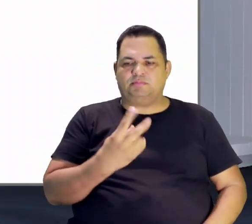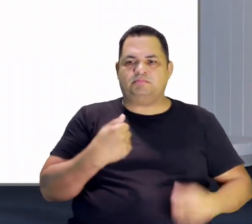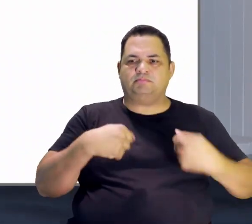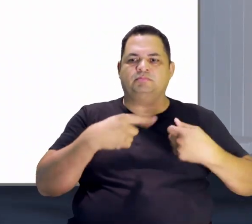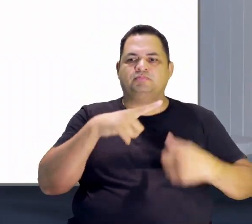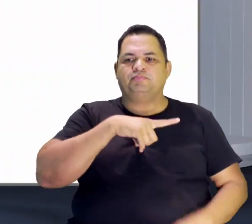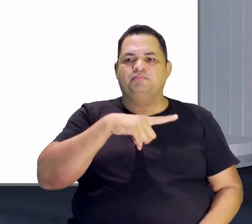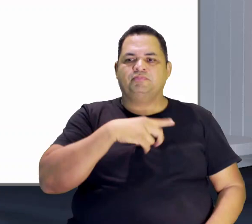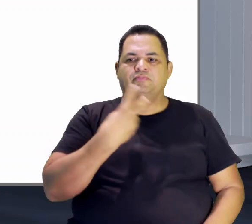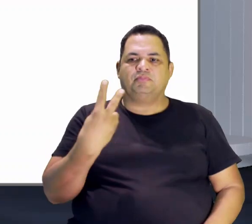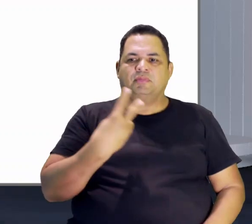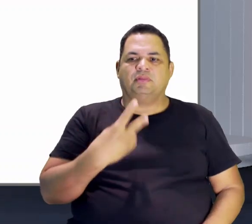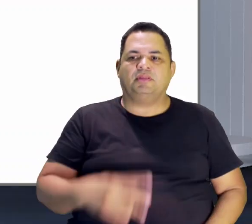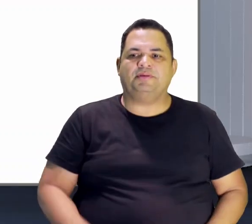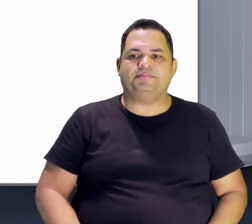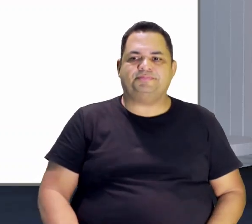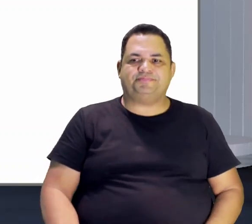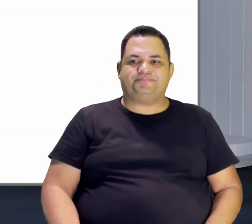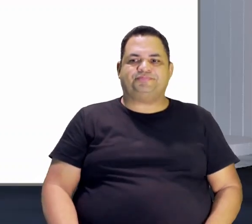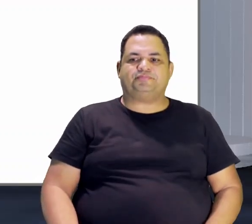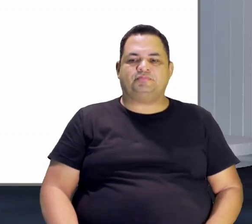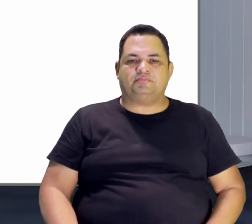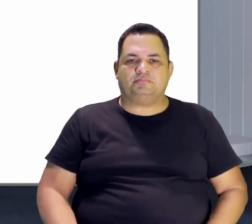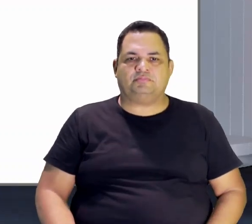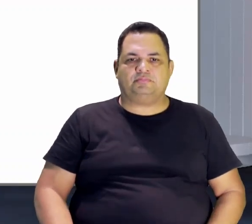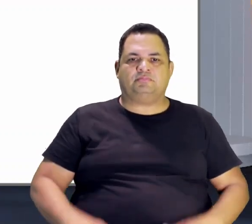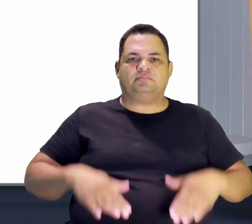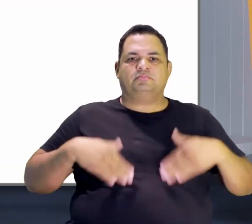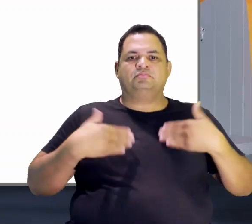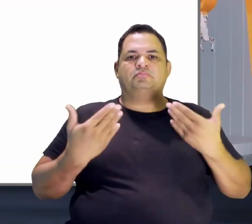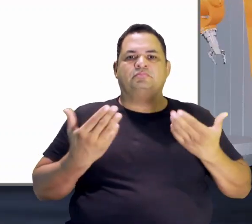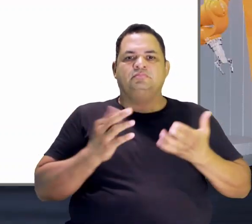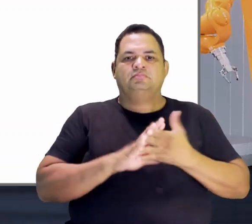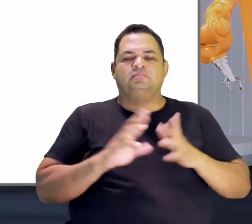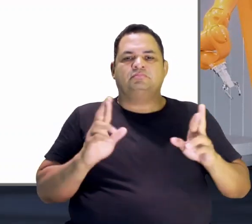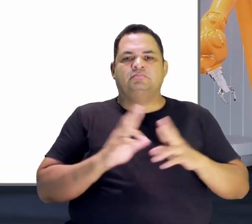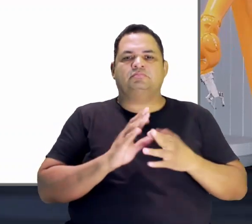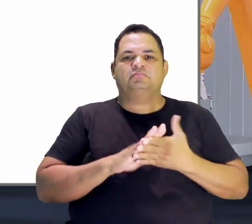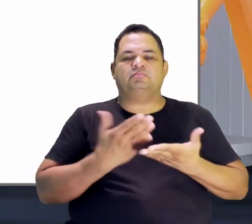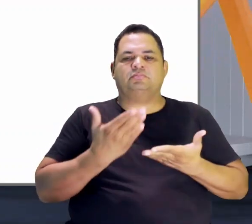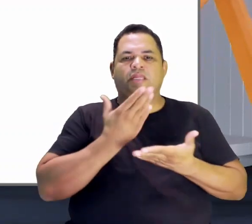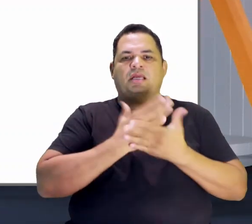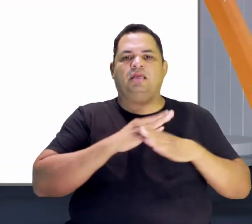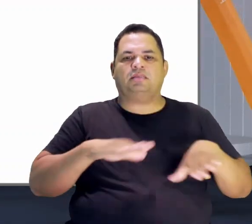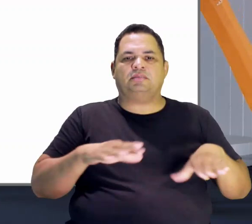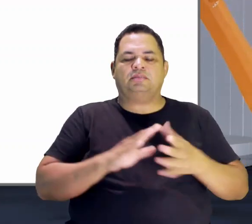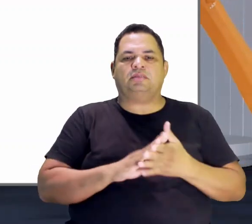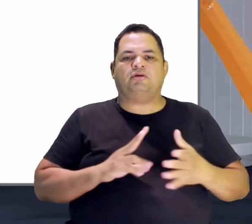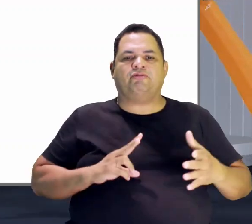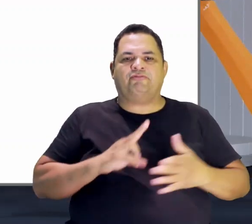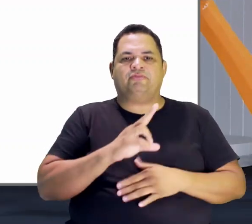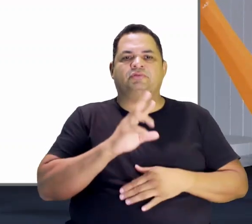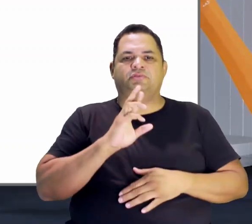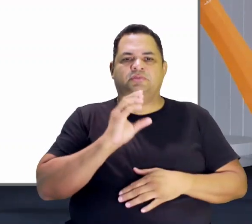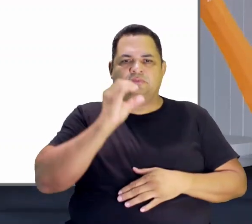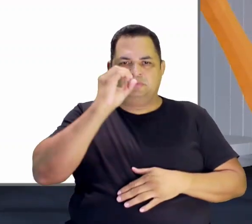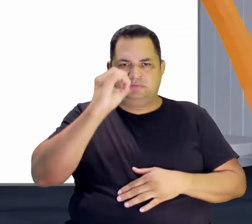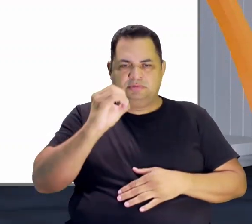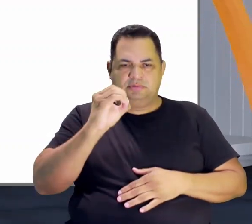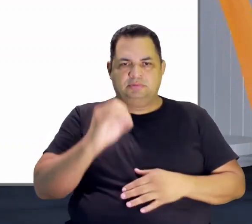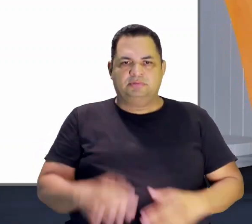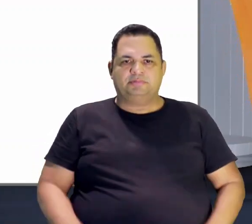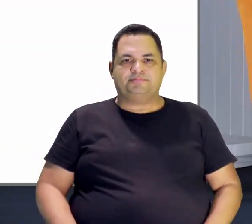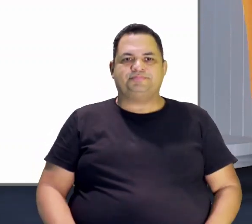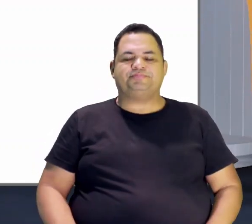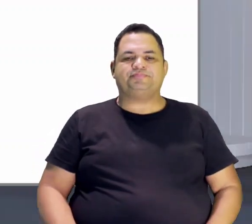Sem interação não tem força. Ou quando a interação se anula, a força resultante é zero. Tá?